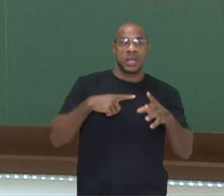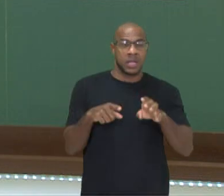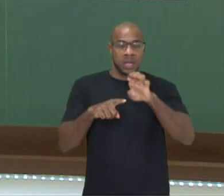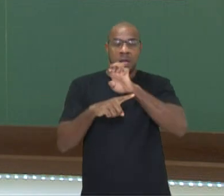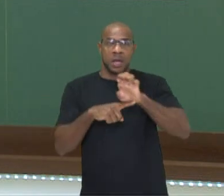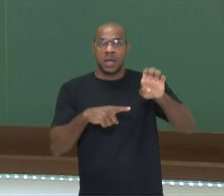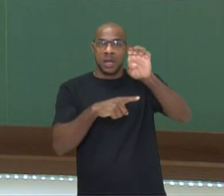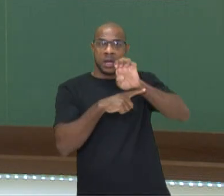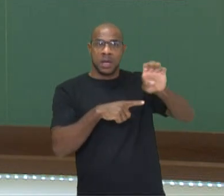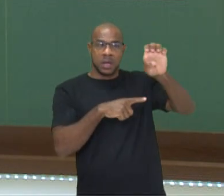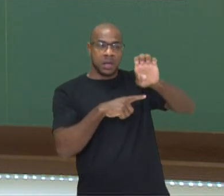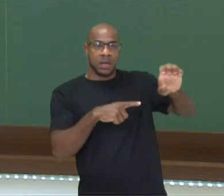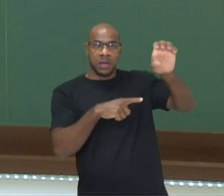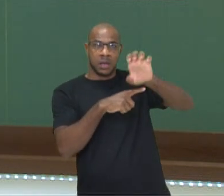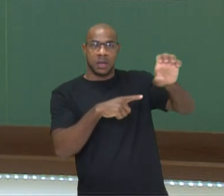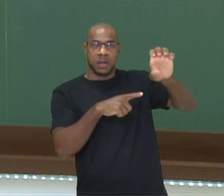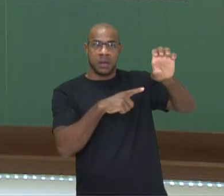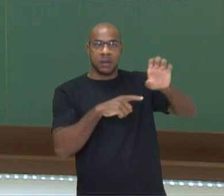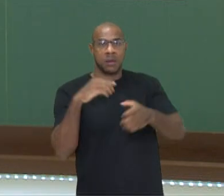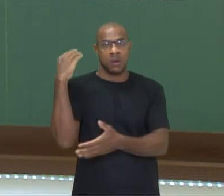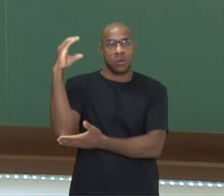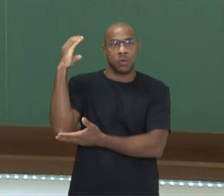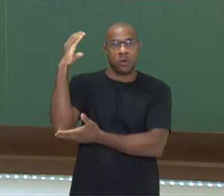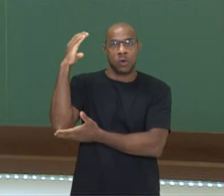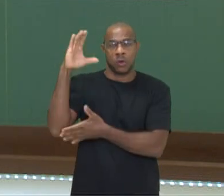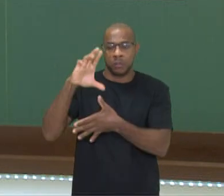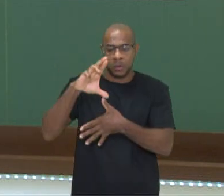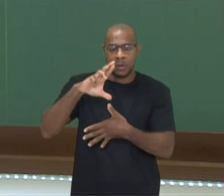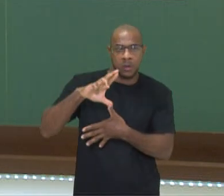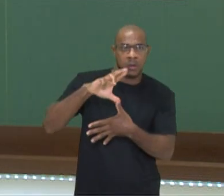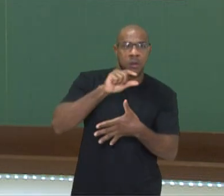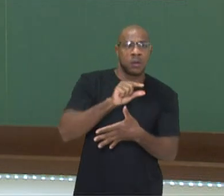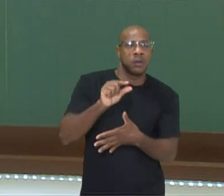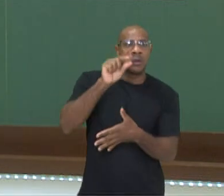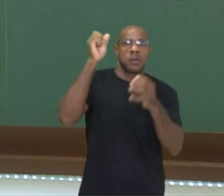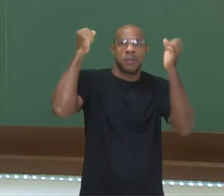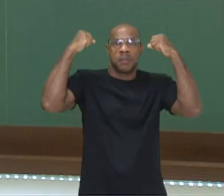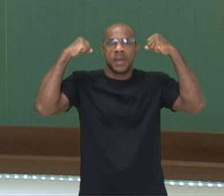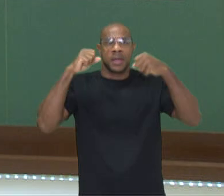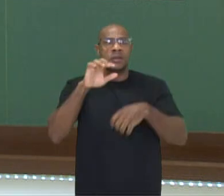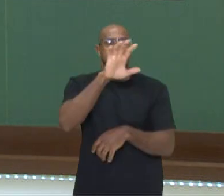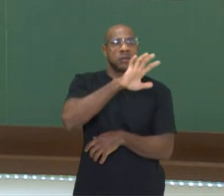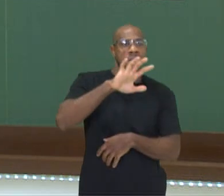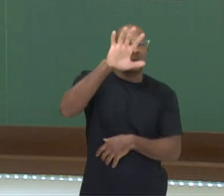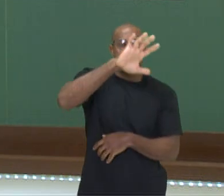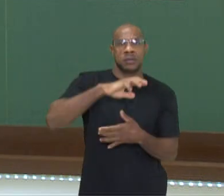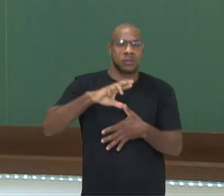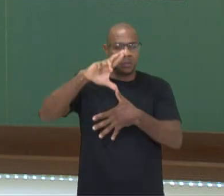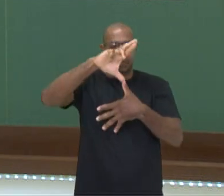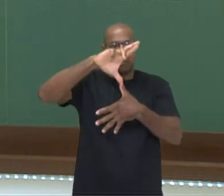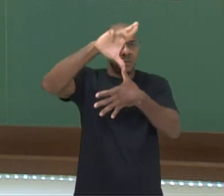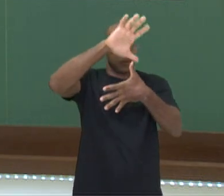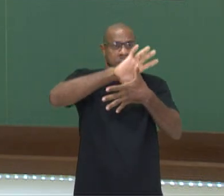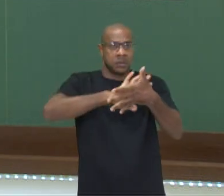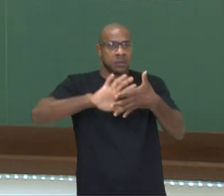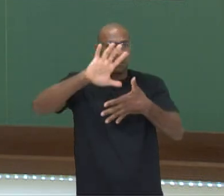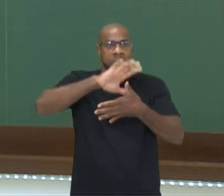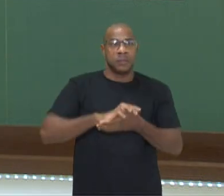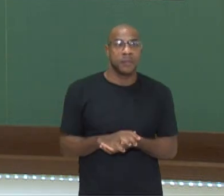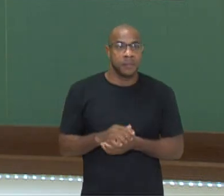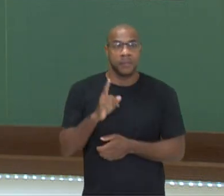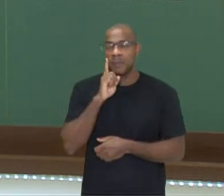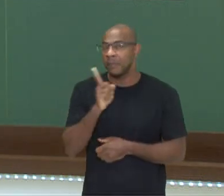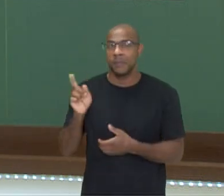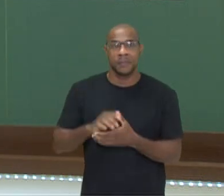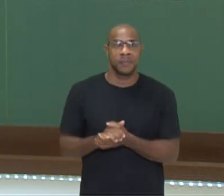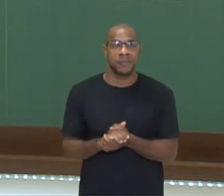Equador. Aqui está a Colômbia e vai subindo para o México, que é a nossa América Latina. De